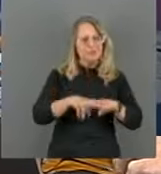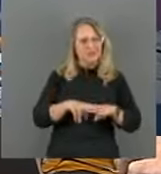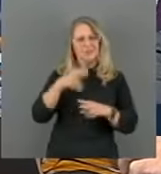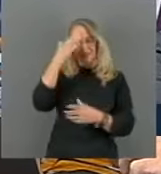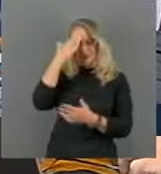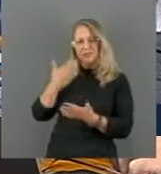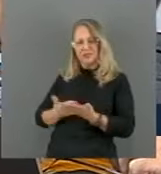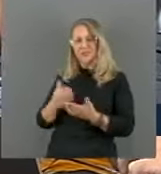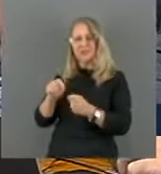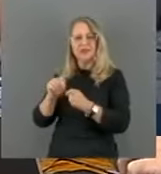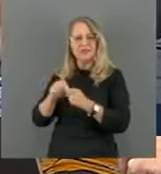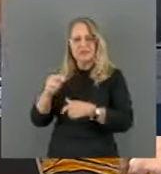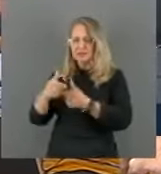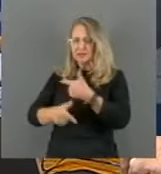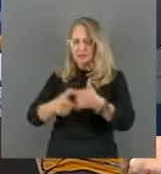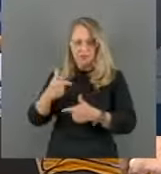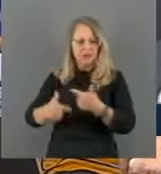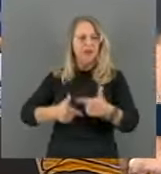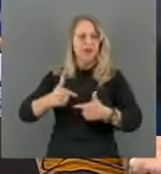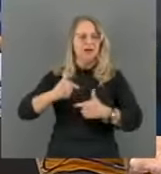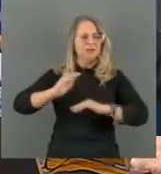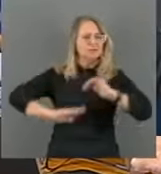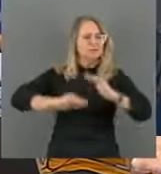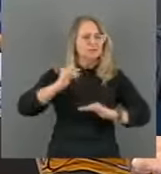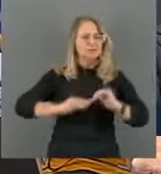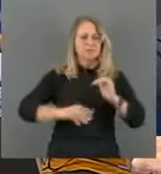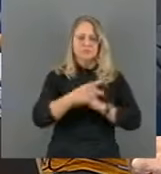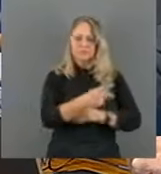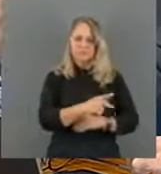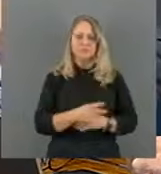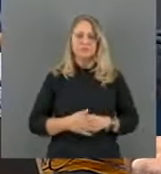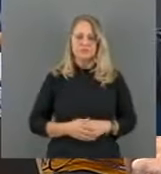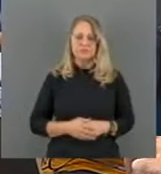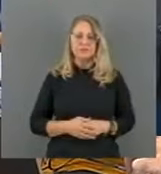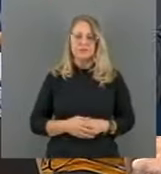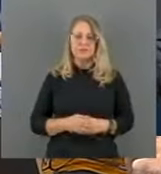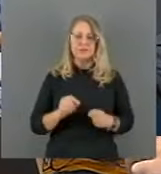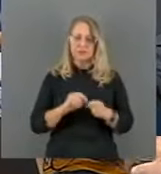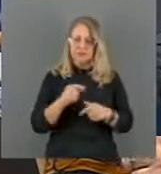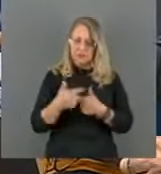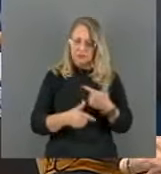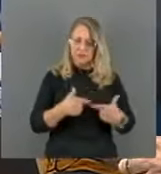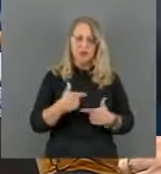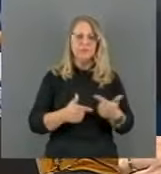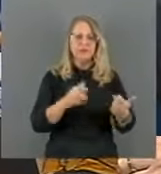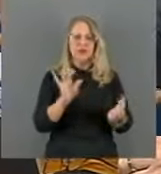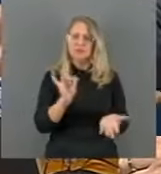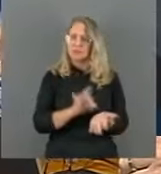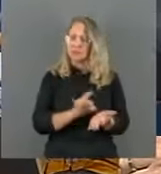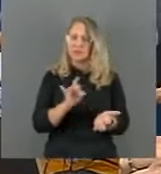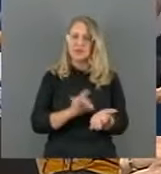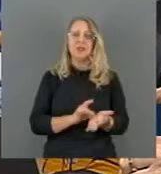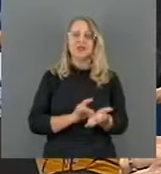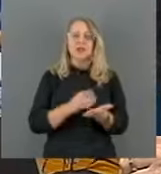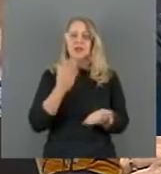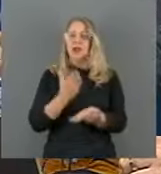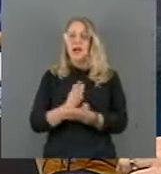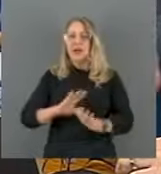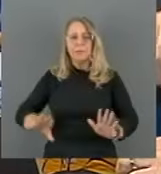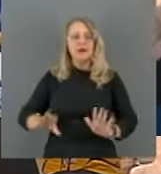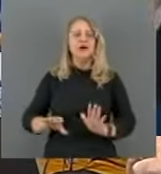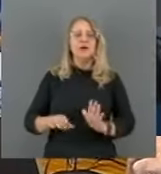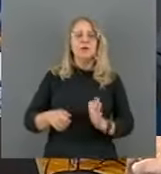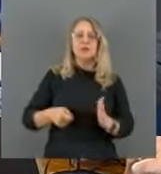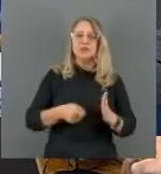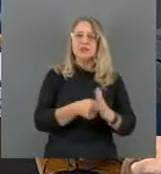que tava cumprindo a sua missão acreditando que tava ali a exercendo a sua atividade fim de combater o crime de prender um